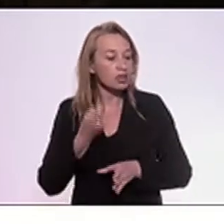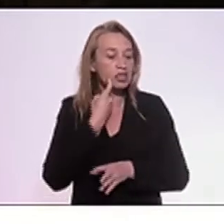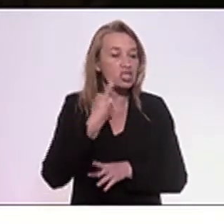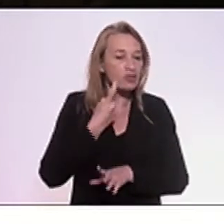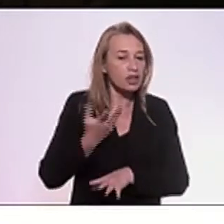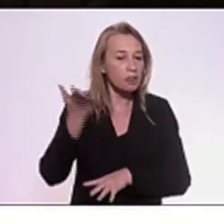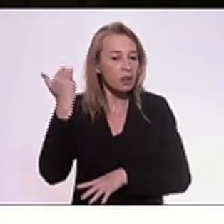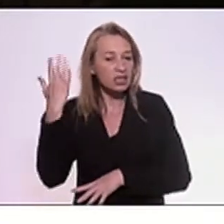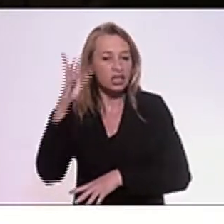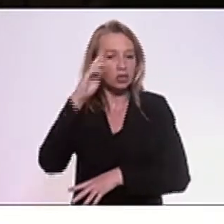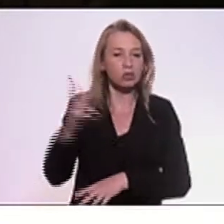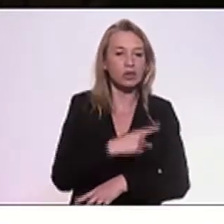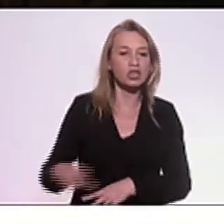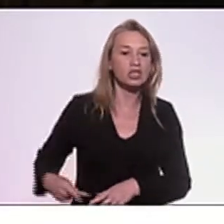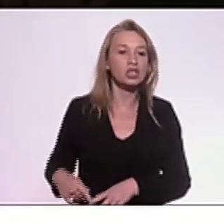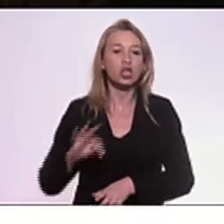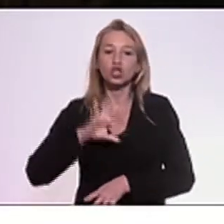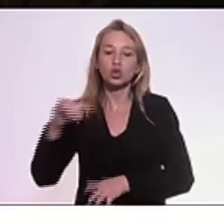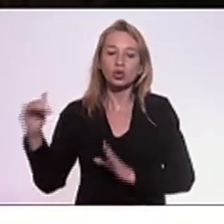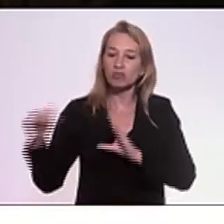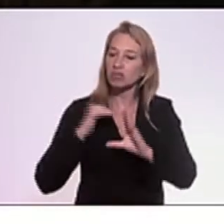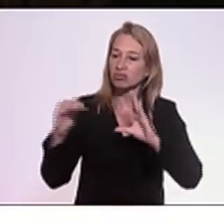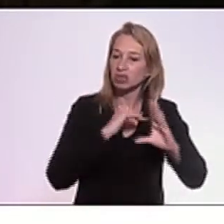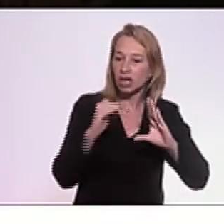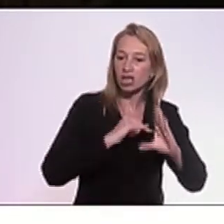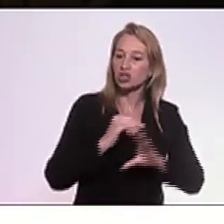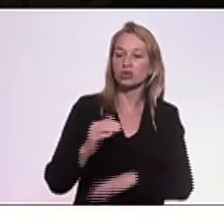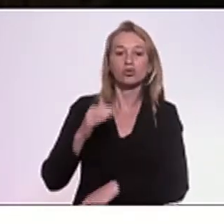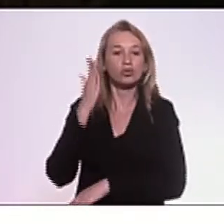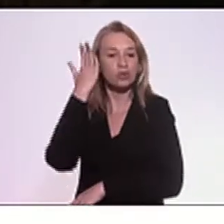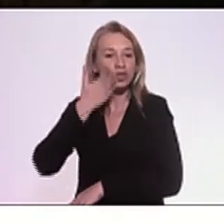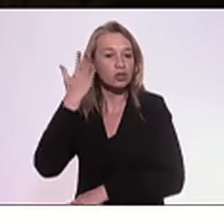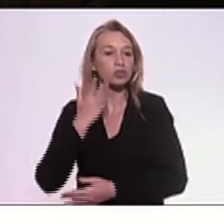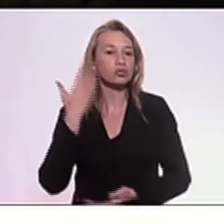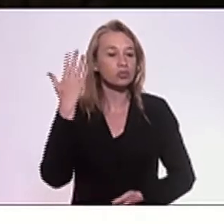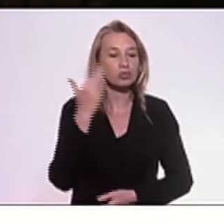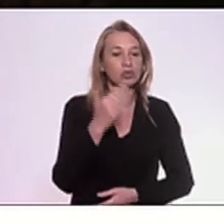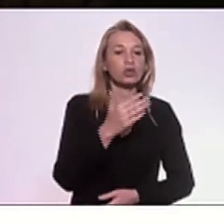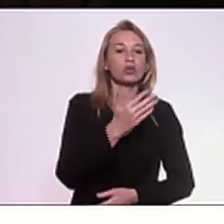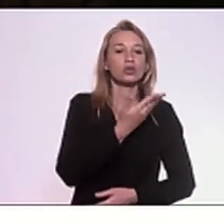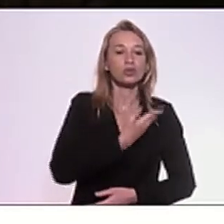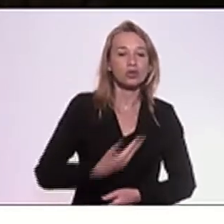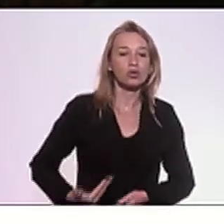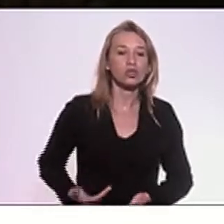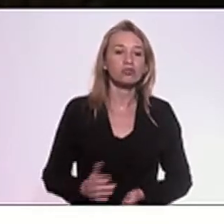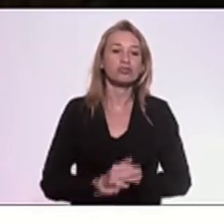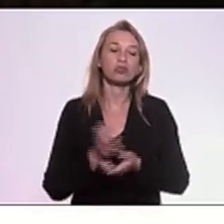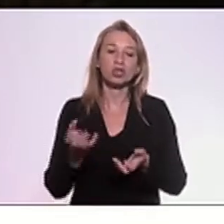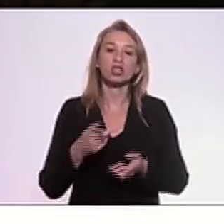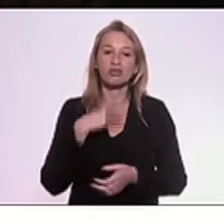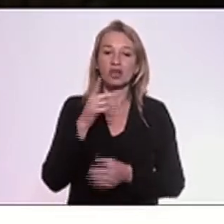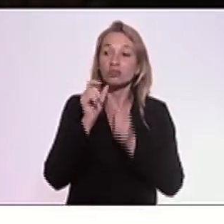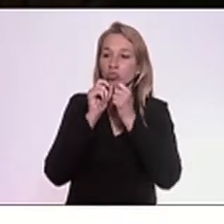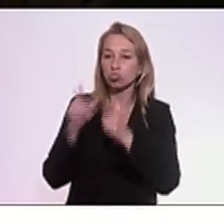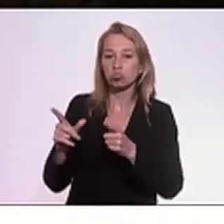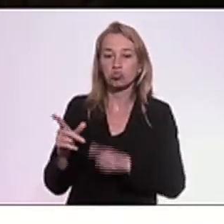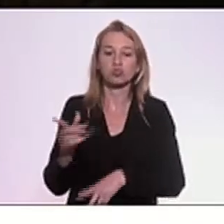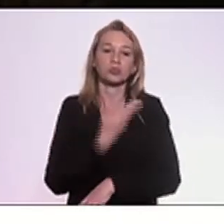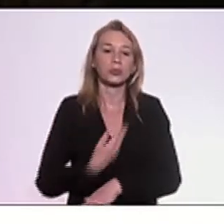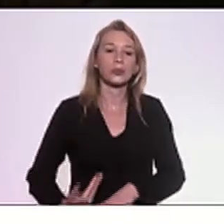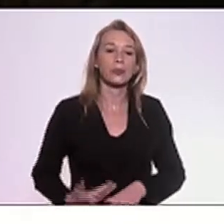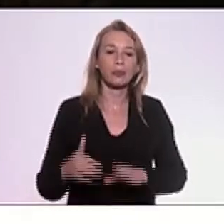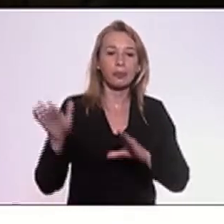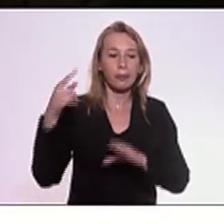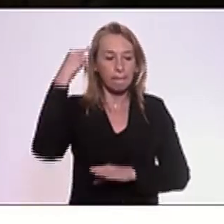passada, presidente, todas as mensagens do governador, do governo. E primeiro aqui não poderia me furtar de uma crítica ao governo por ter